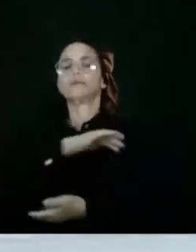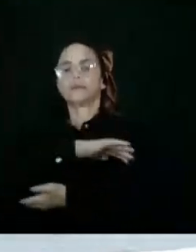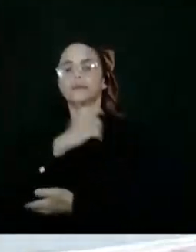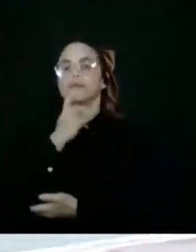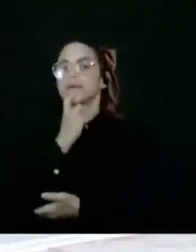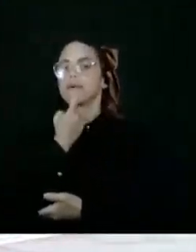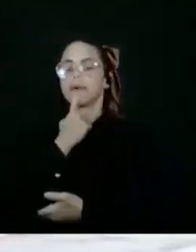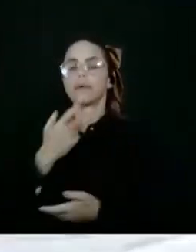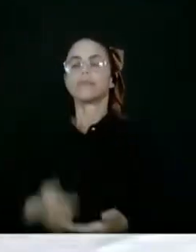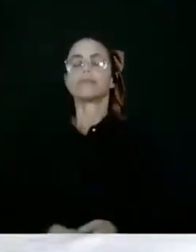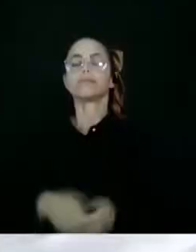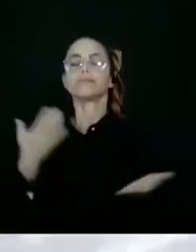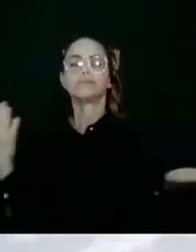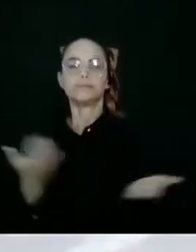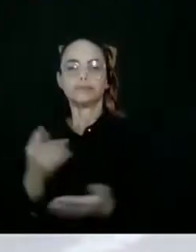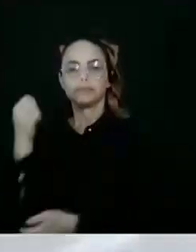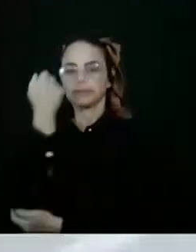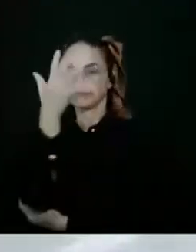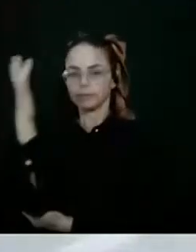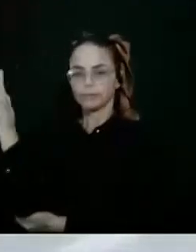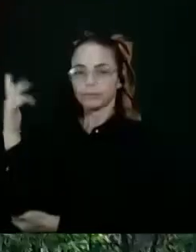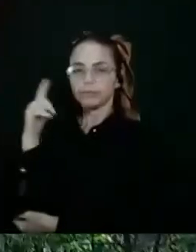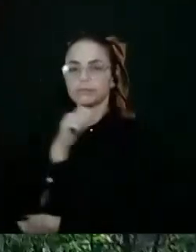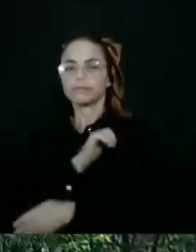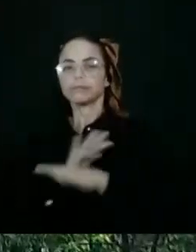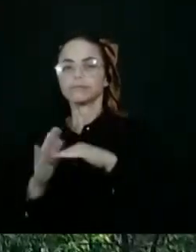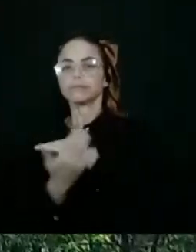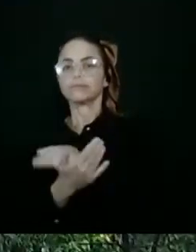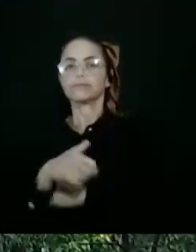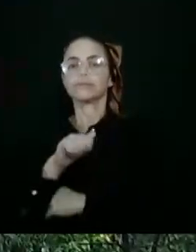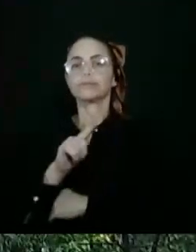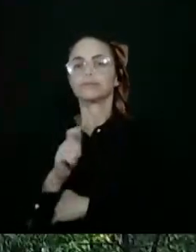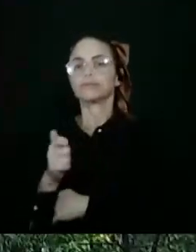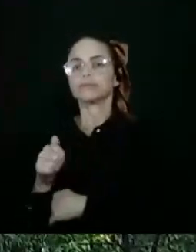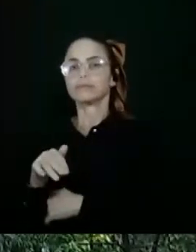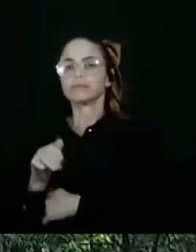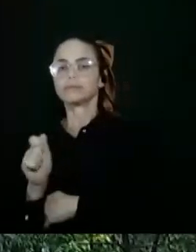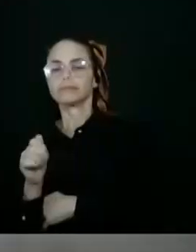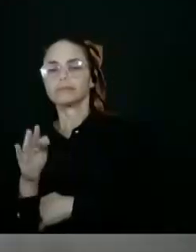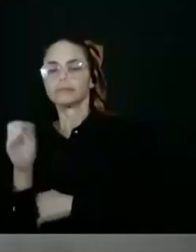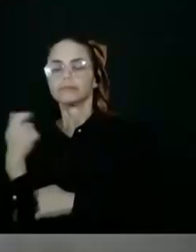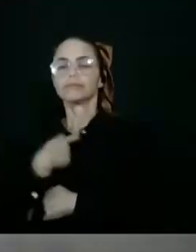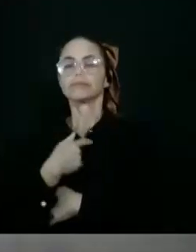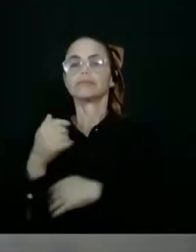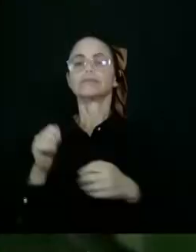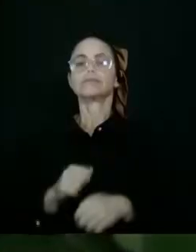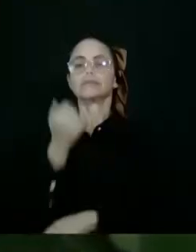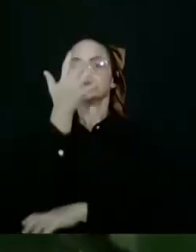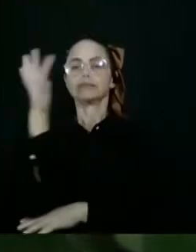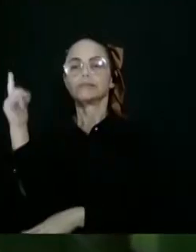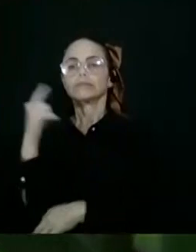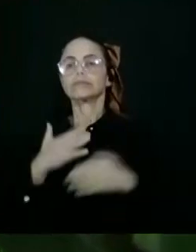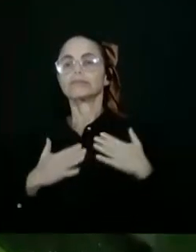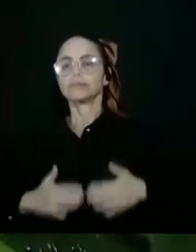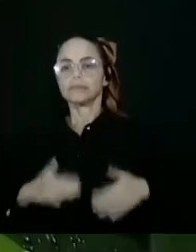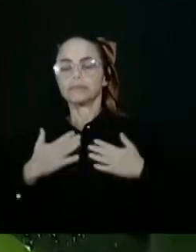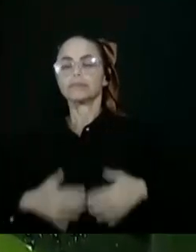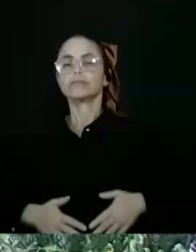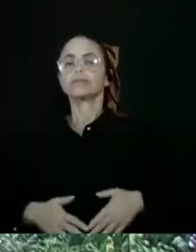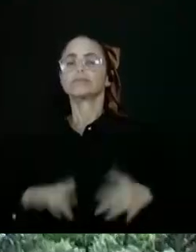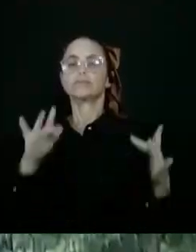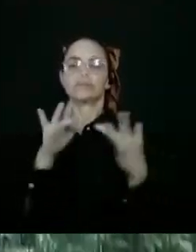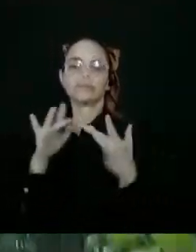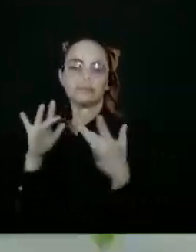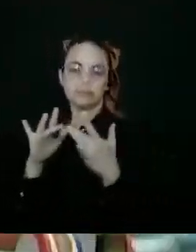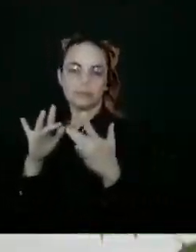meio da região urbana do bairro Guanabara, uma área verde oferece sombra, tranquilidade e contato com a